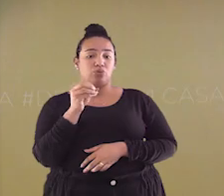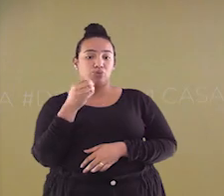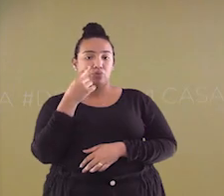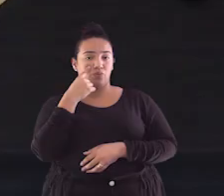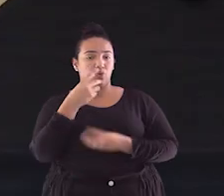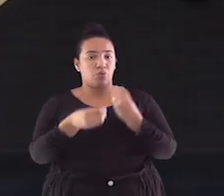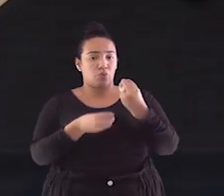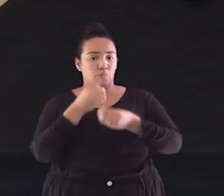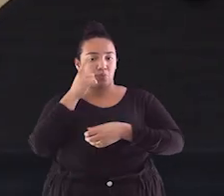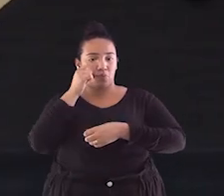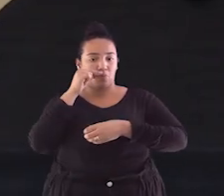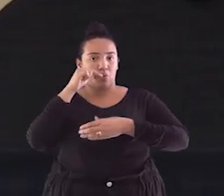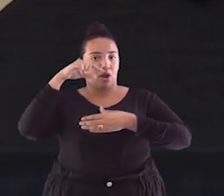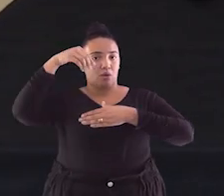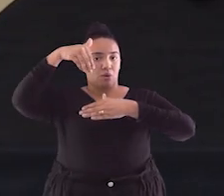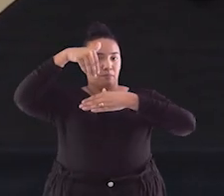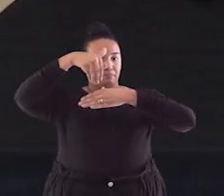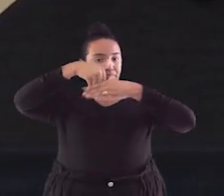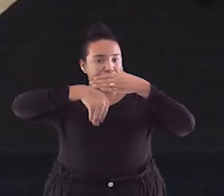solo.